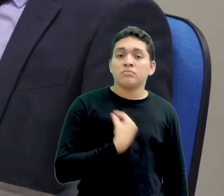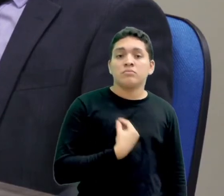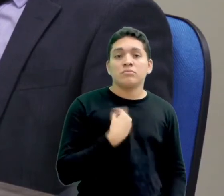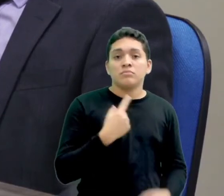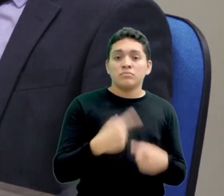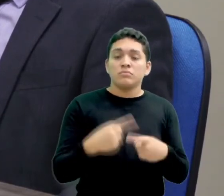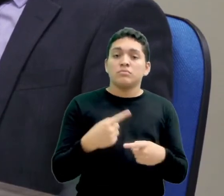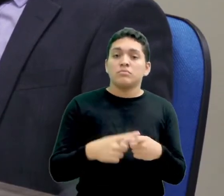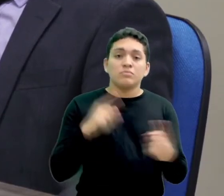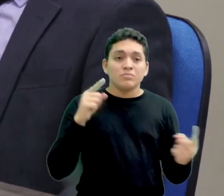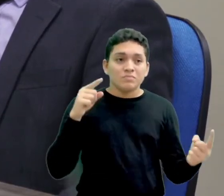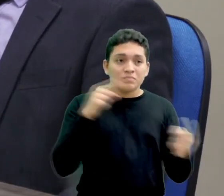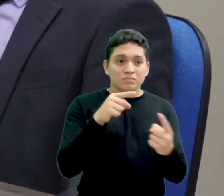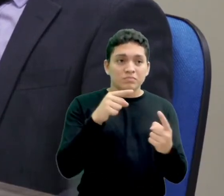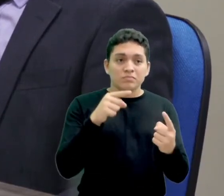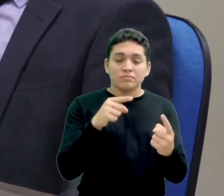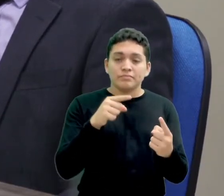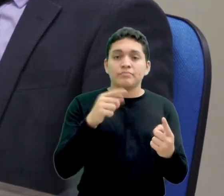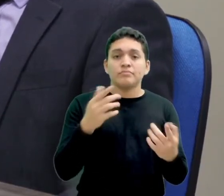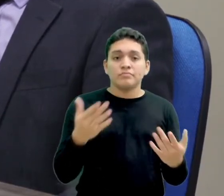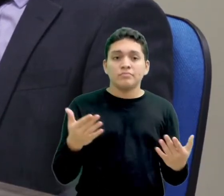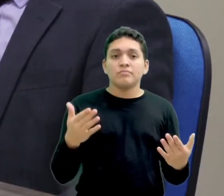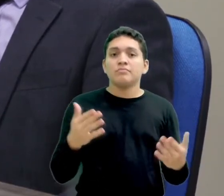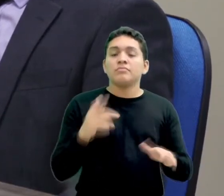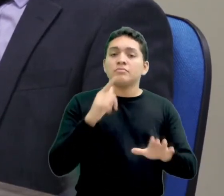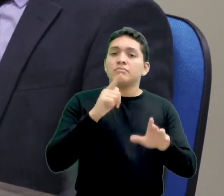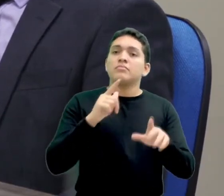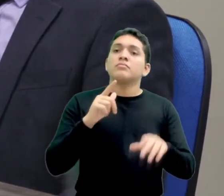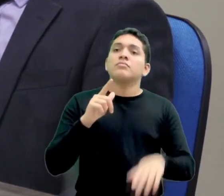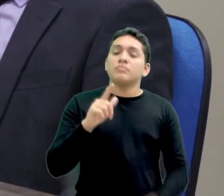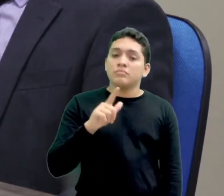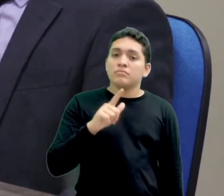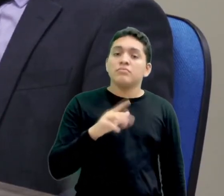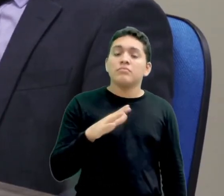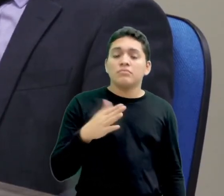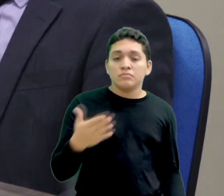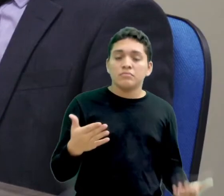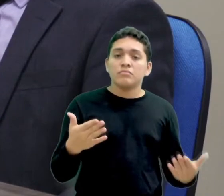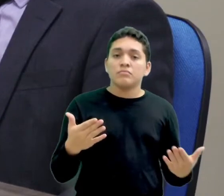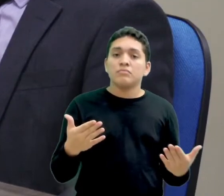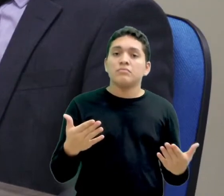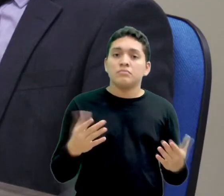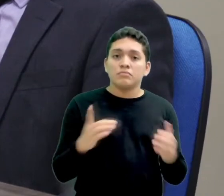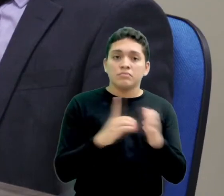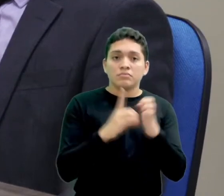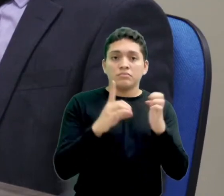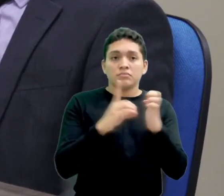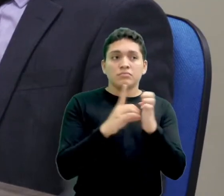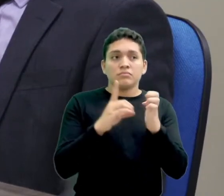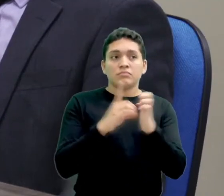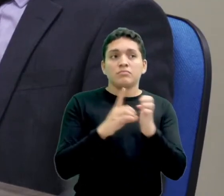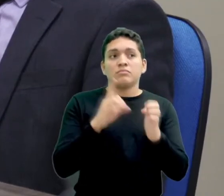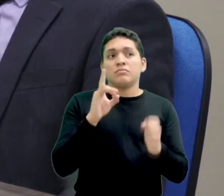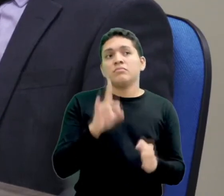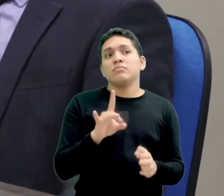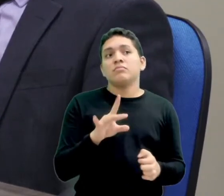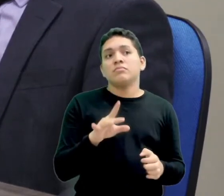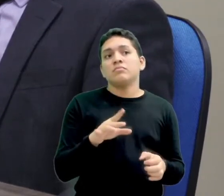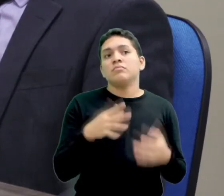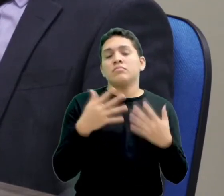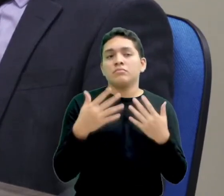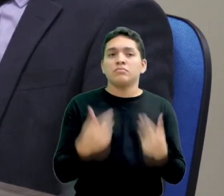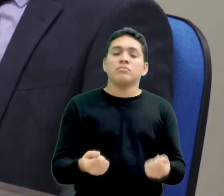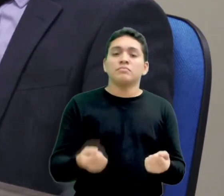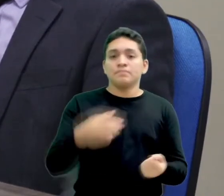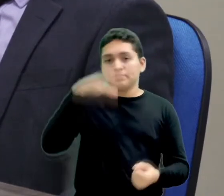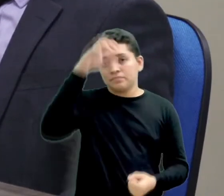o objetivo da lição da Escola Bíblica Dominical é exatamente não somente absorver,